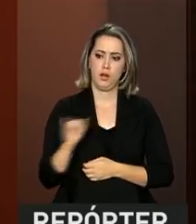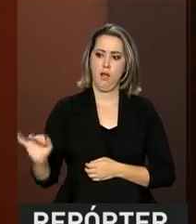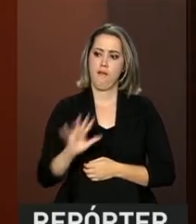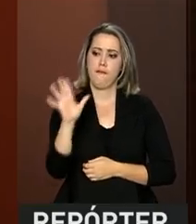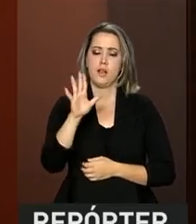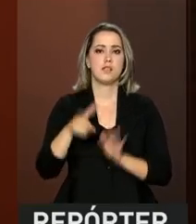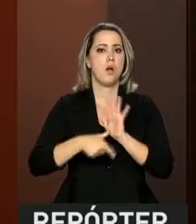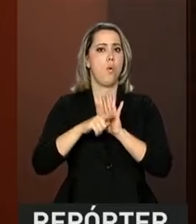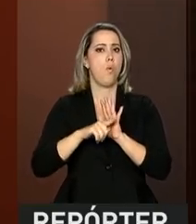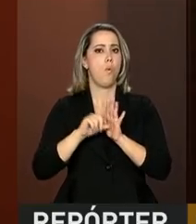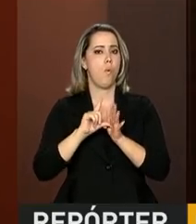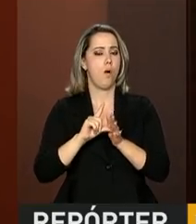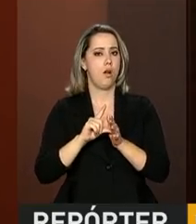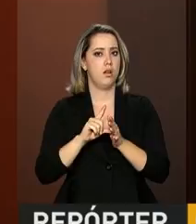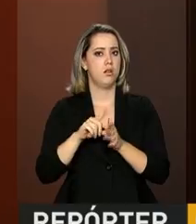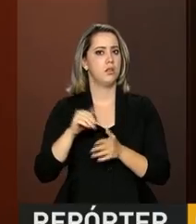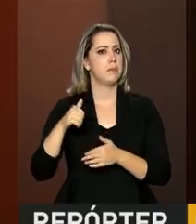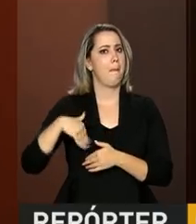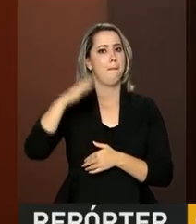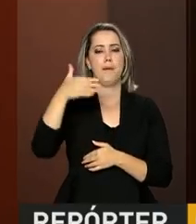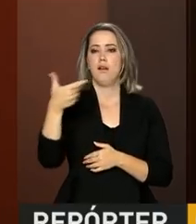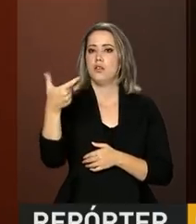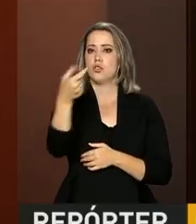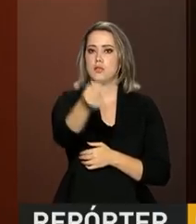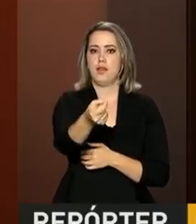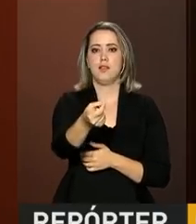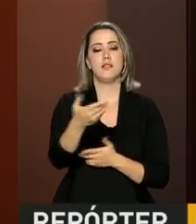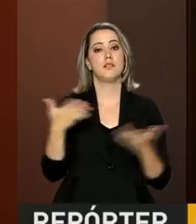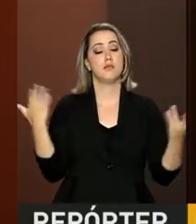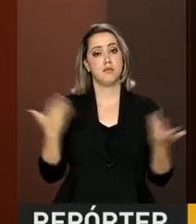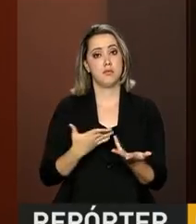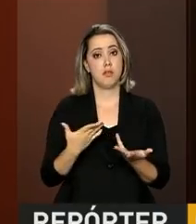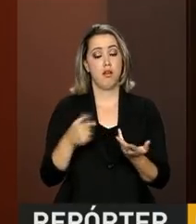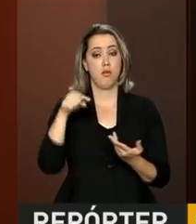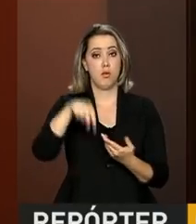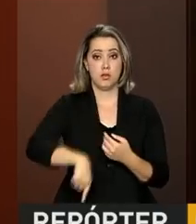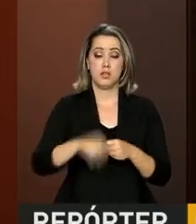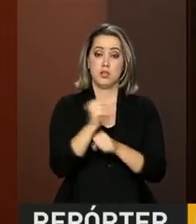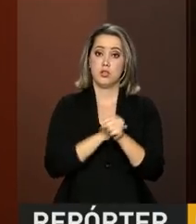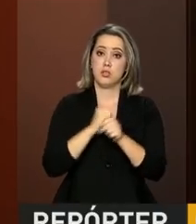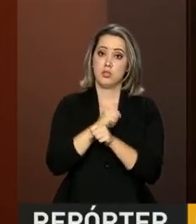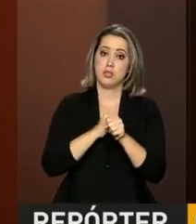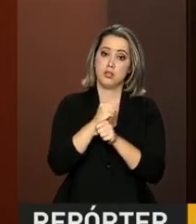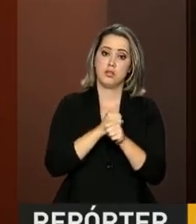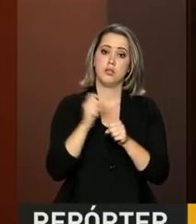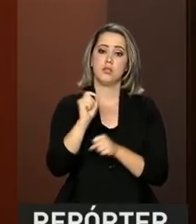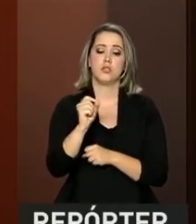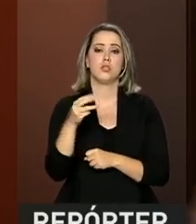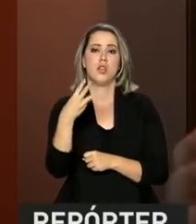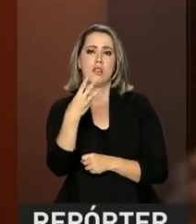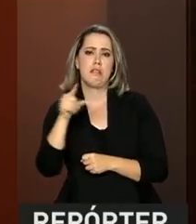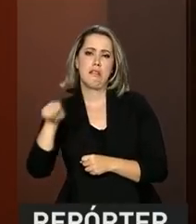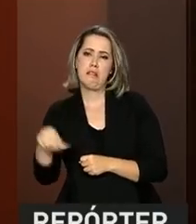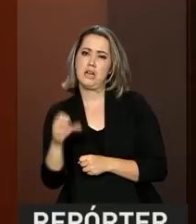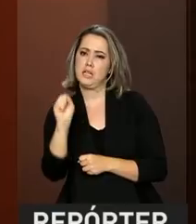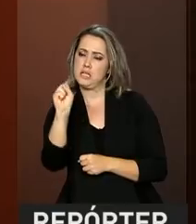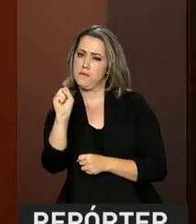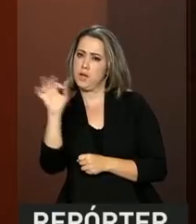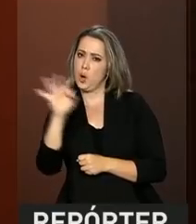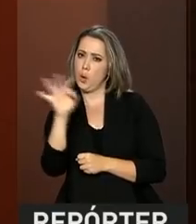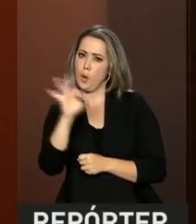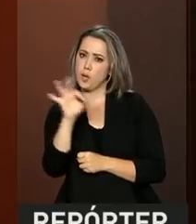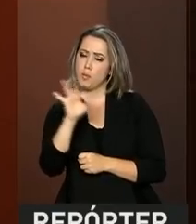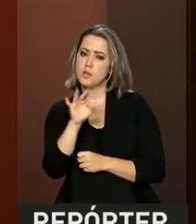dígitos, hoje está prevista para 2017 em 3,8%,